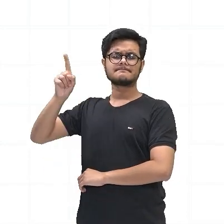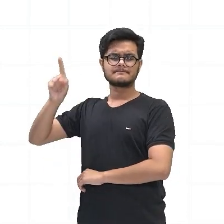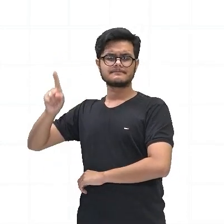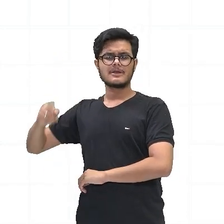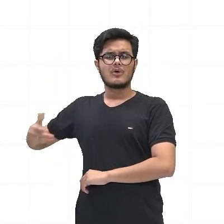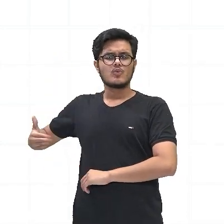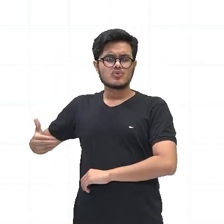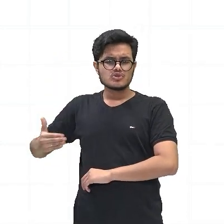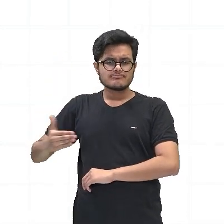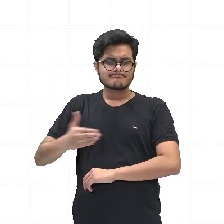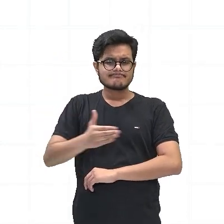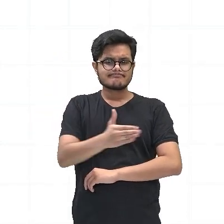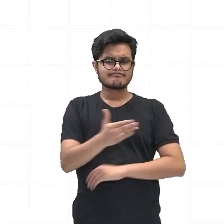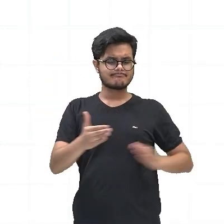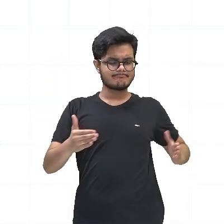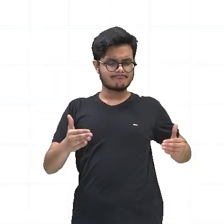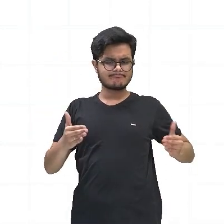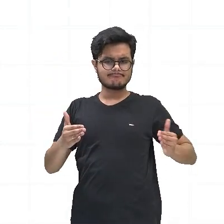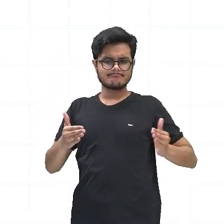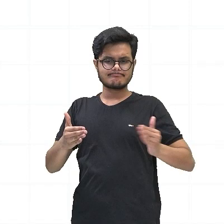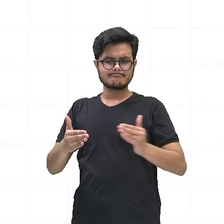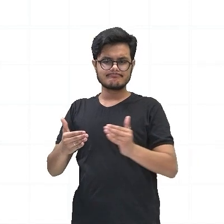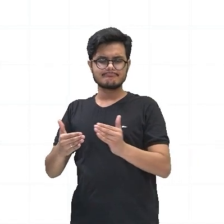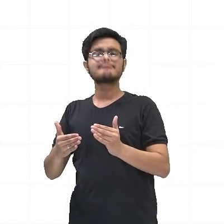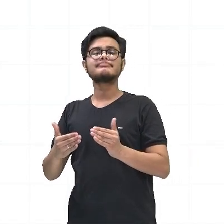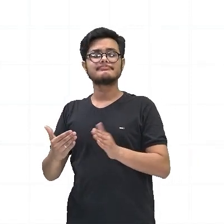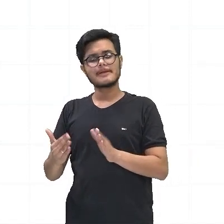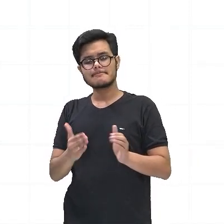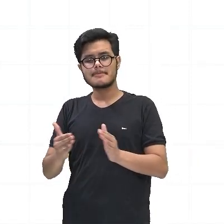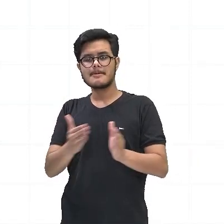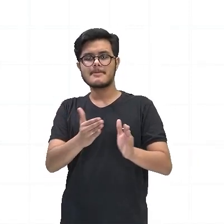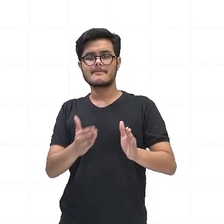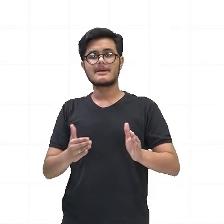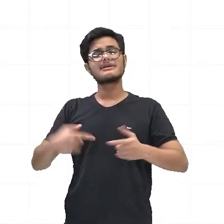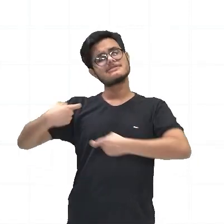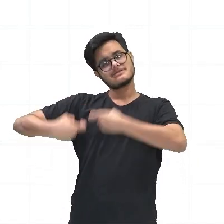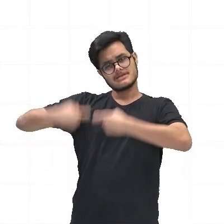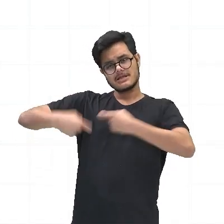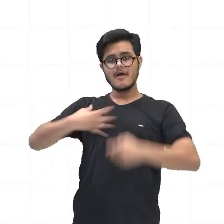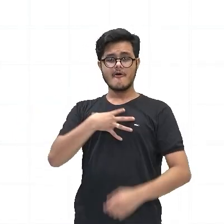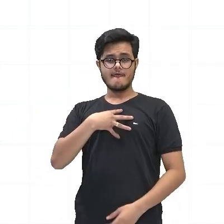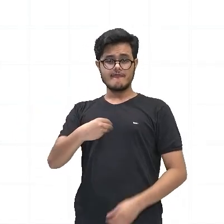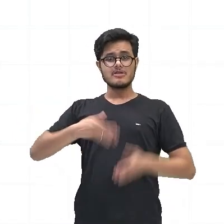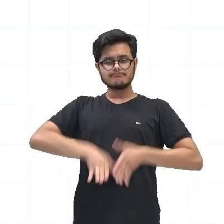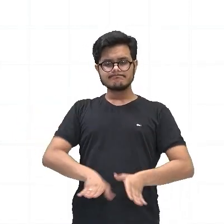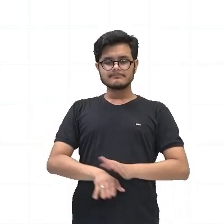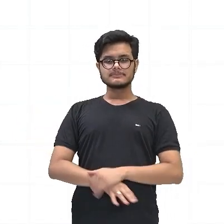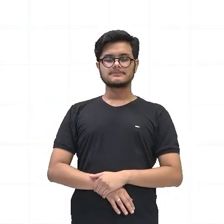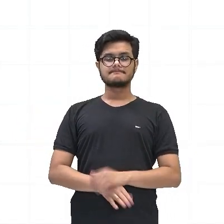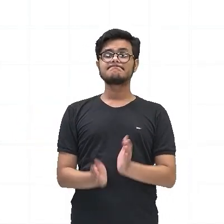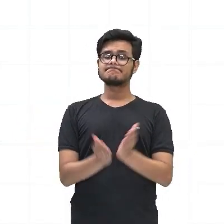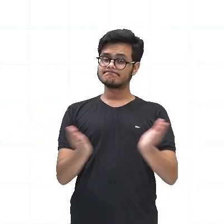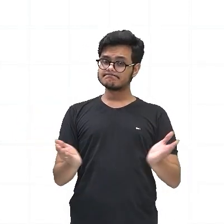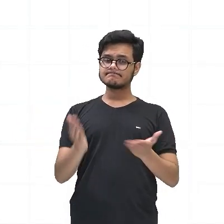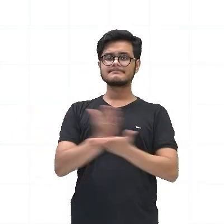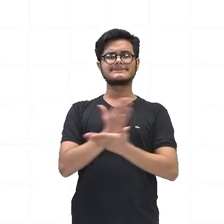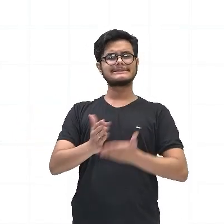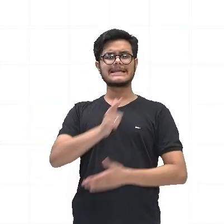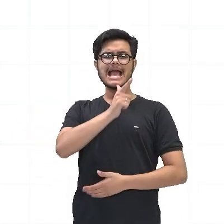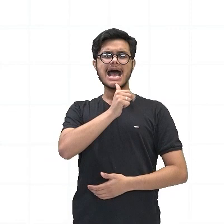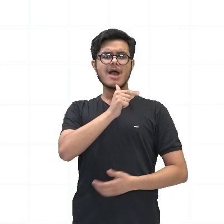peixes eles fazem aí essa migração rio acima para se reproduzir, e quando tem aí a instalação de